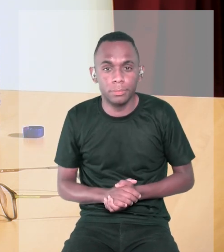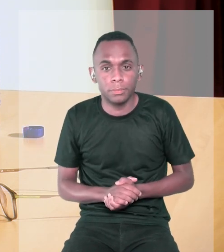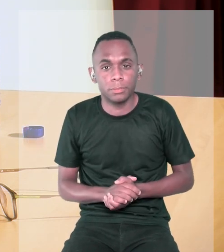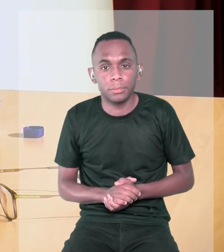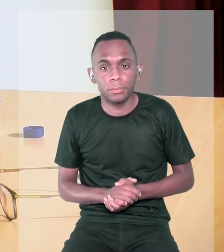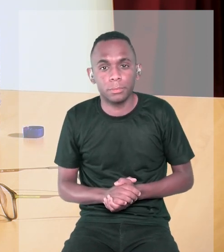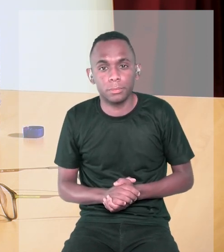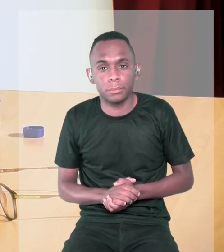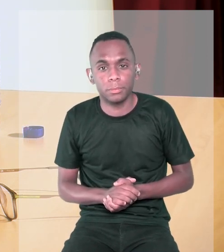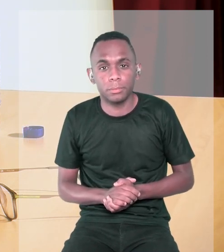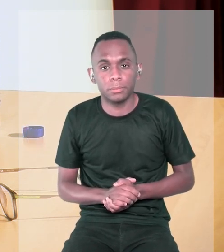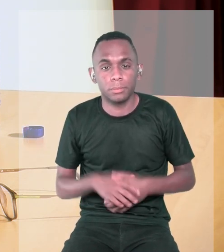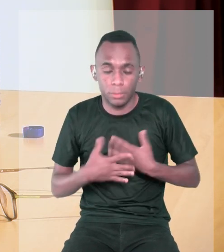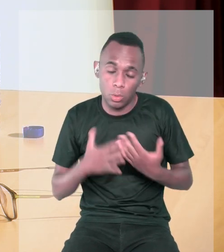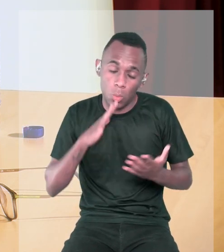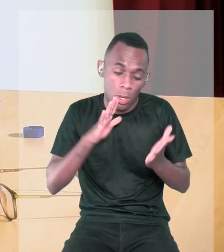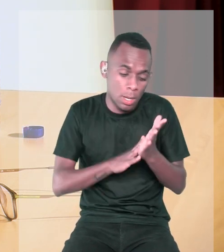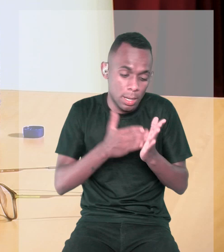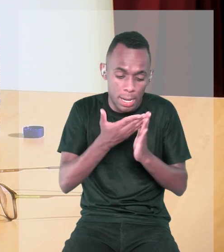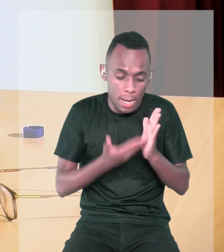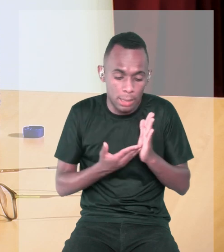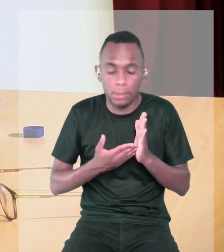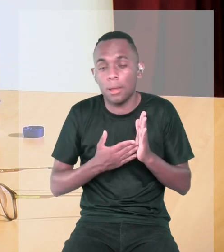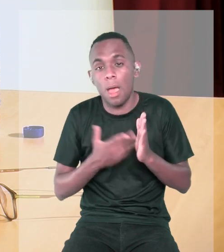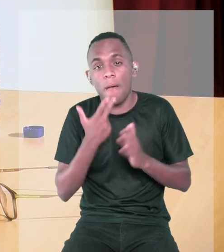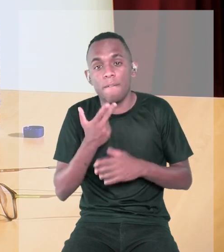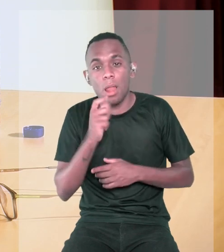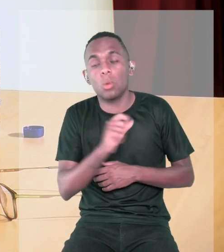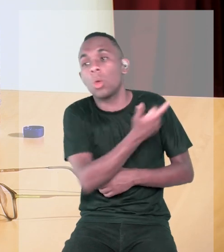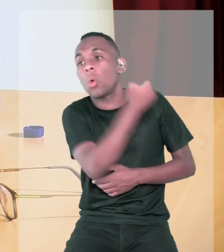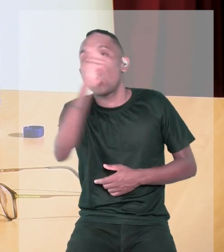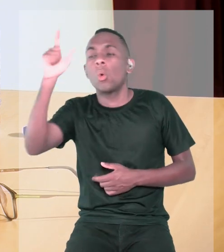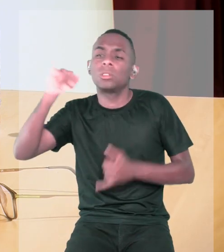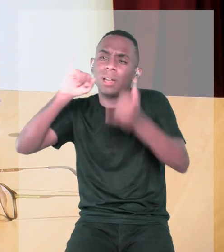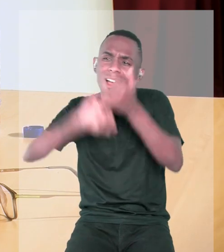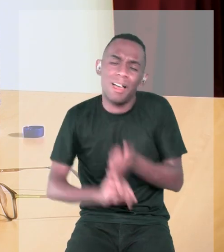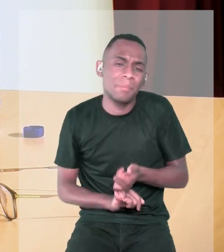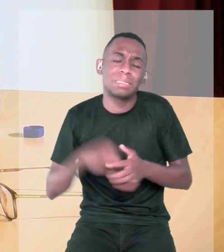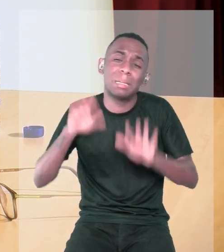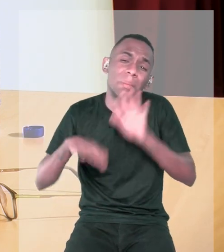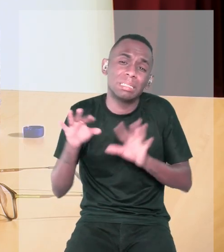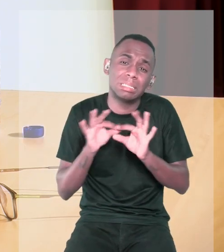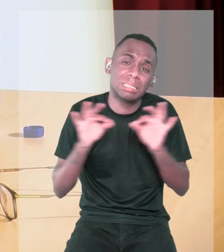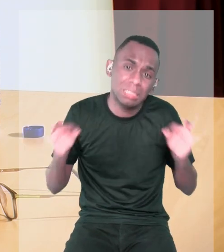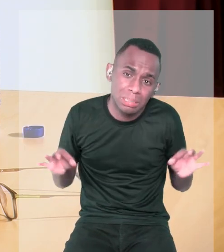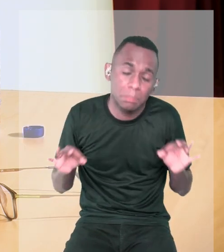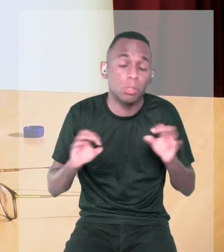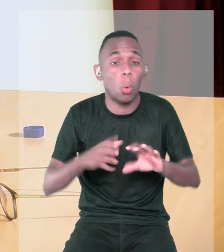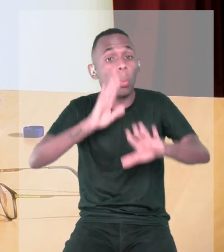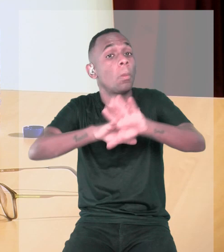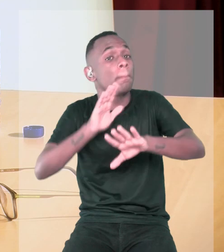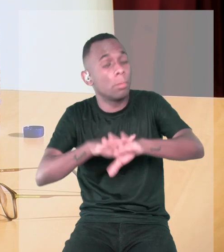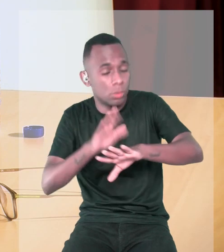endereçamento. Como se, mesmo quando não se trata de uma carta, um amante falasse para outro amante, às vezes de modo